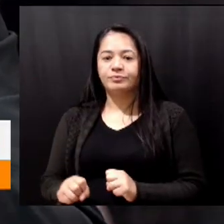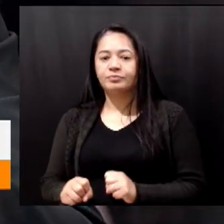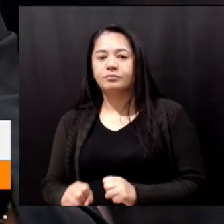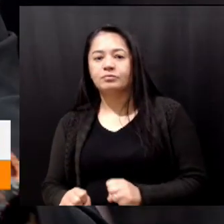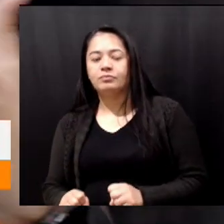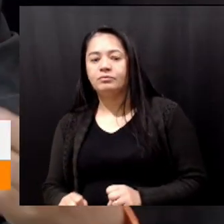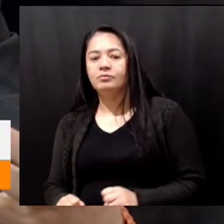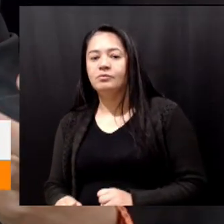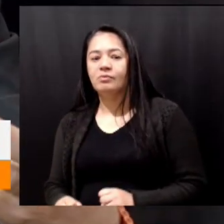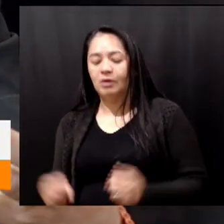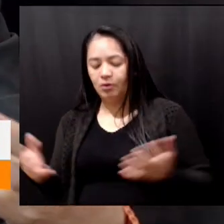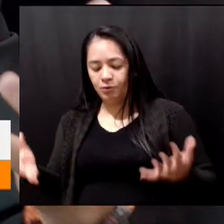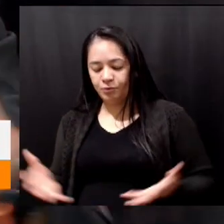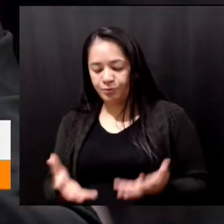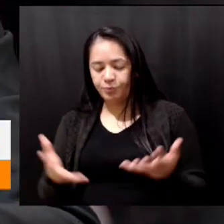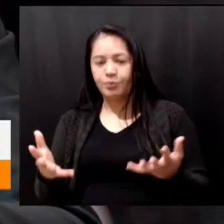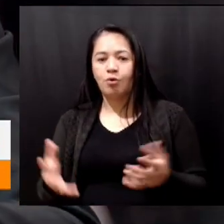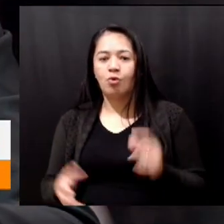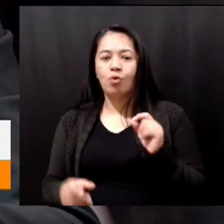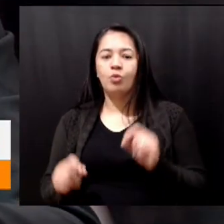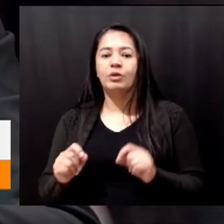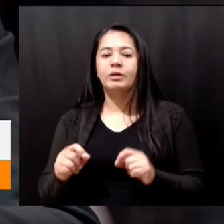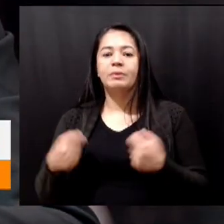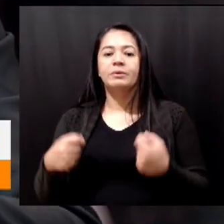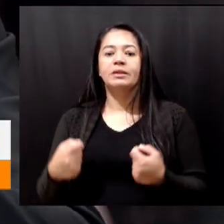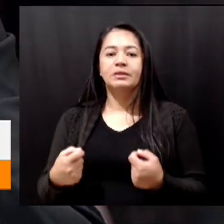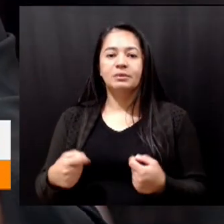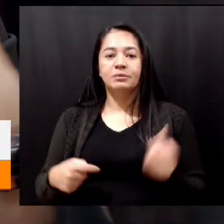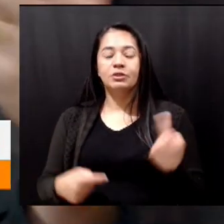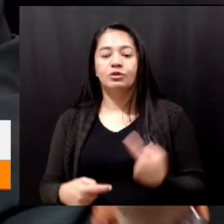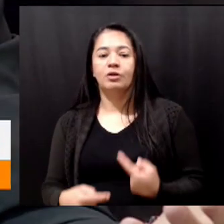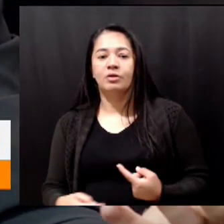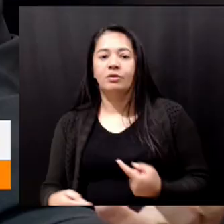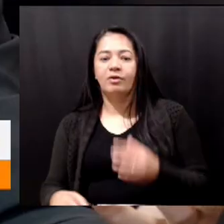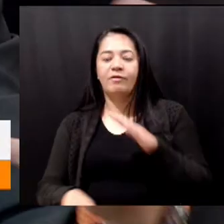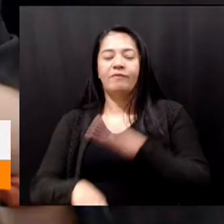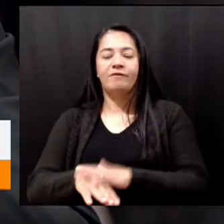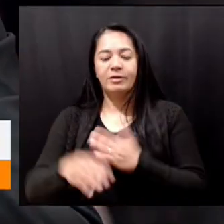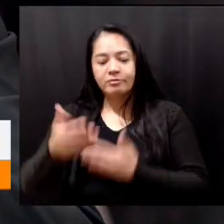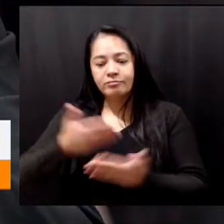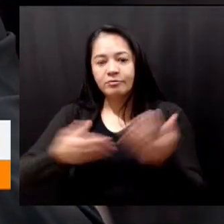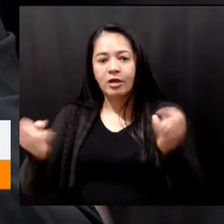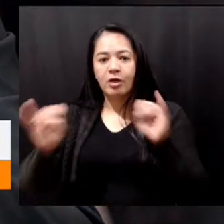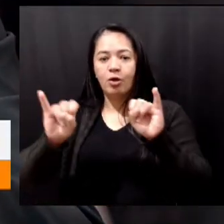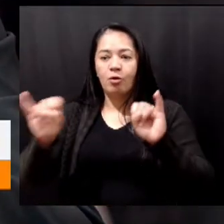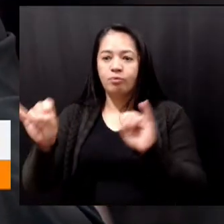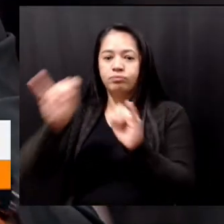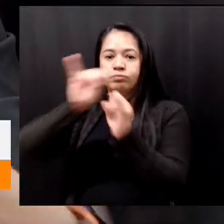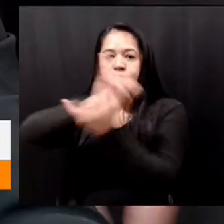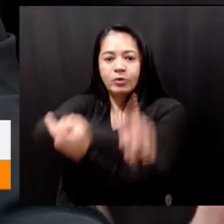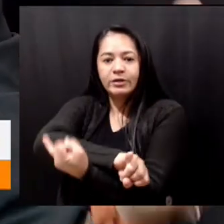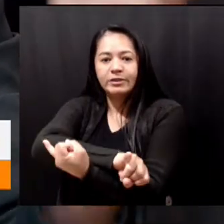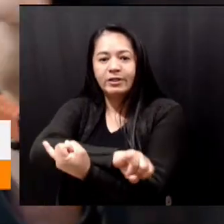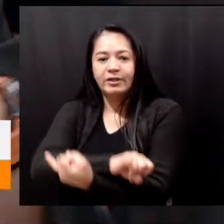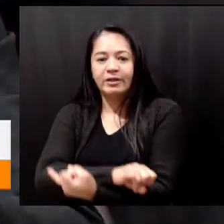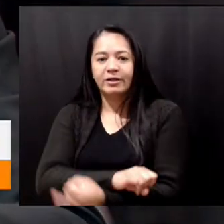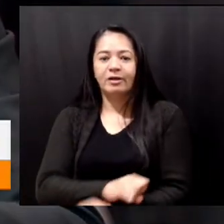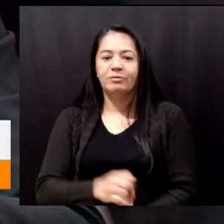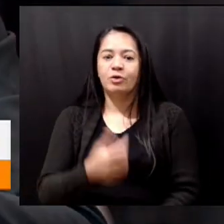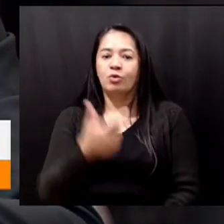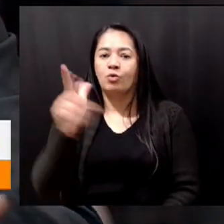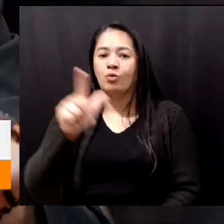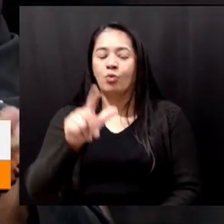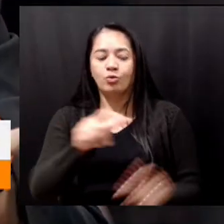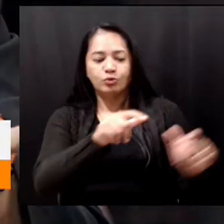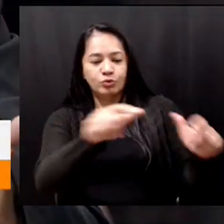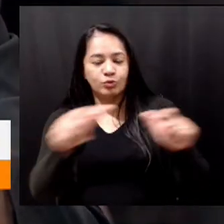prover o que é necessário para a gente fazer esse intercâmbio com outros lugares, outros países, e